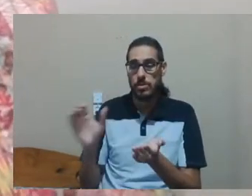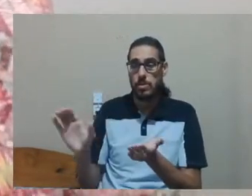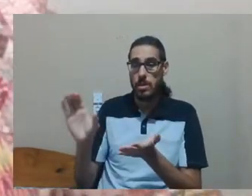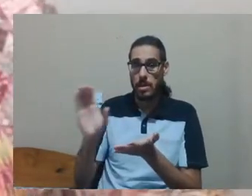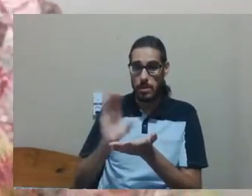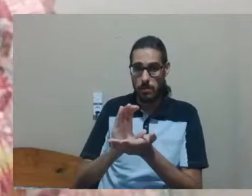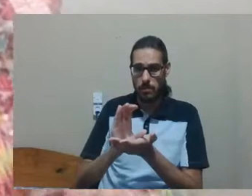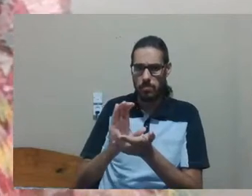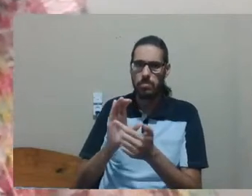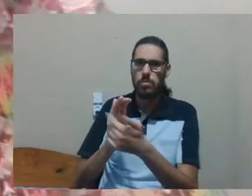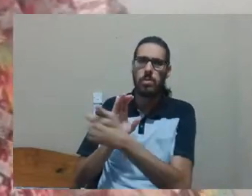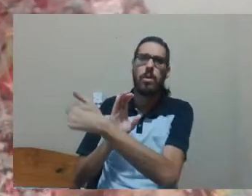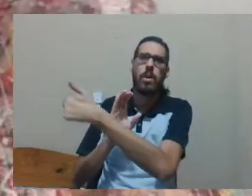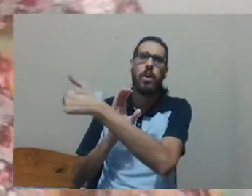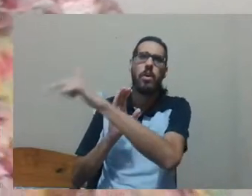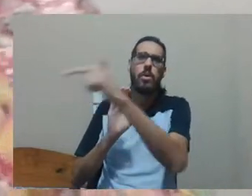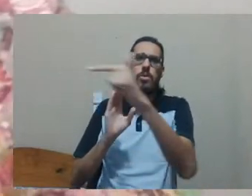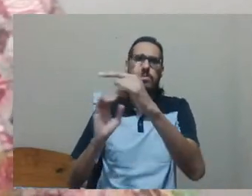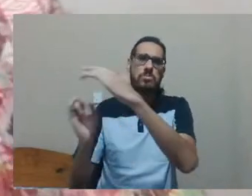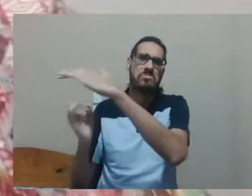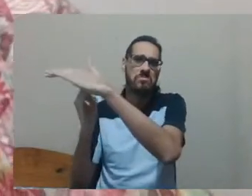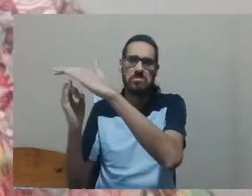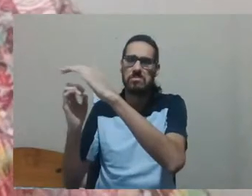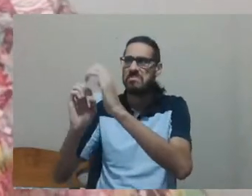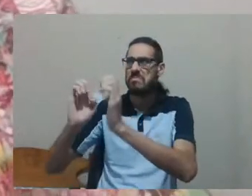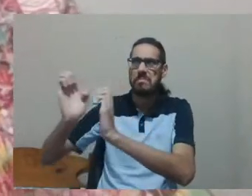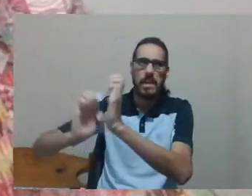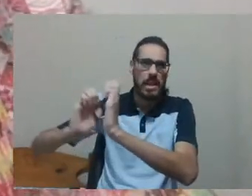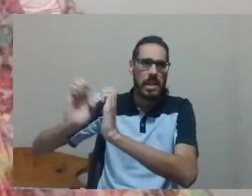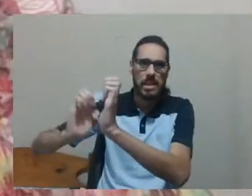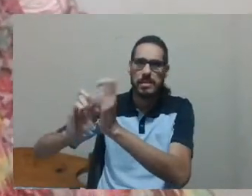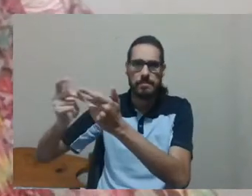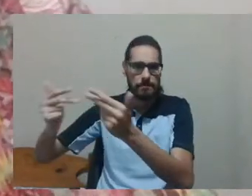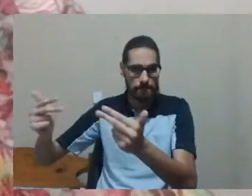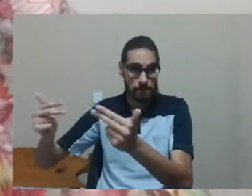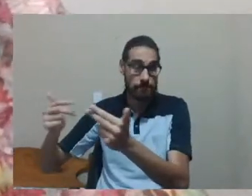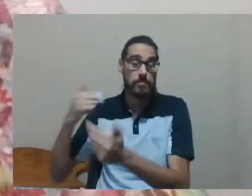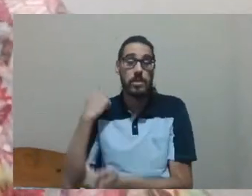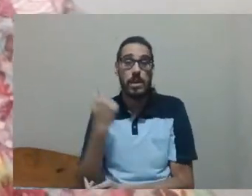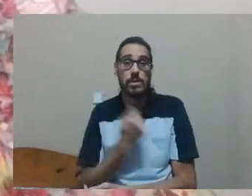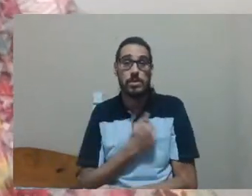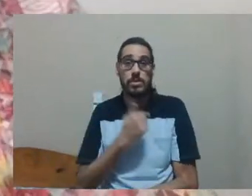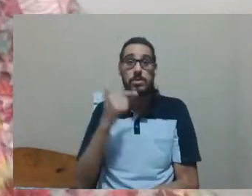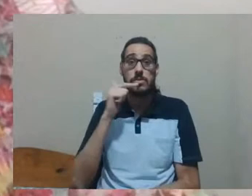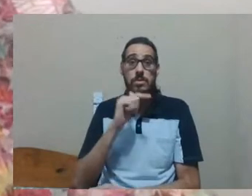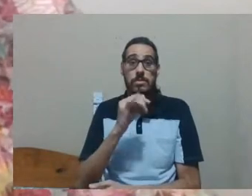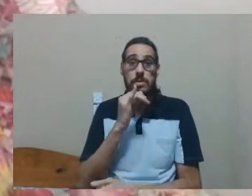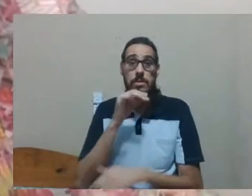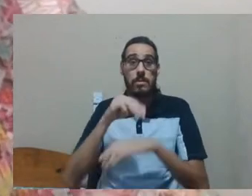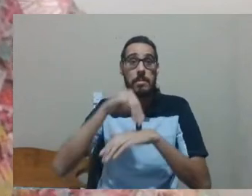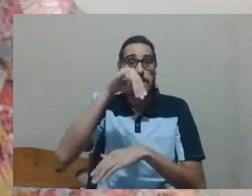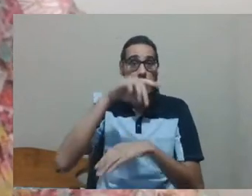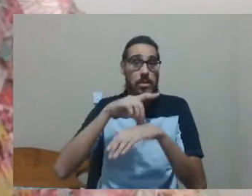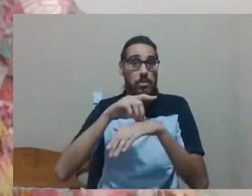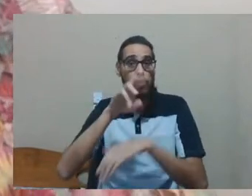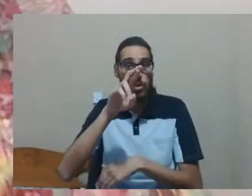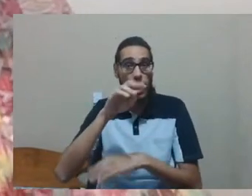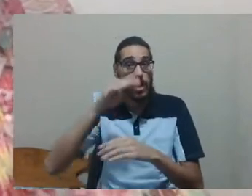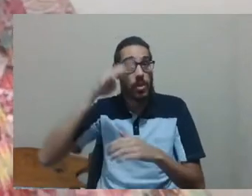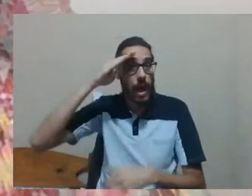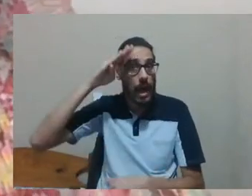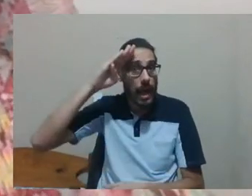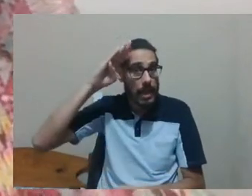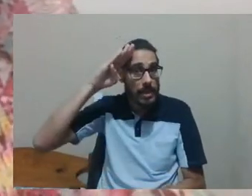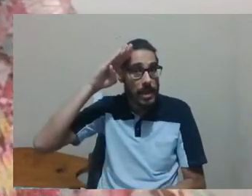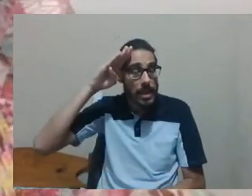de outros órgãos, de empresas, nós conseguimos aí um mestrado e doutorado acadêmico para inovação. Isso